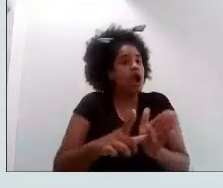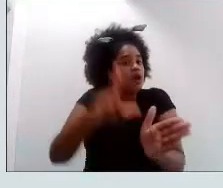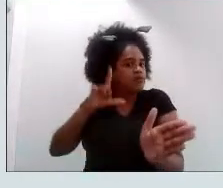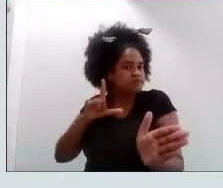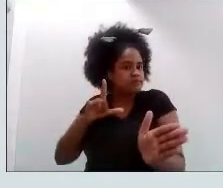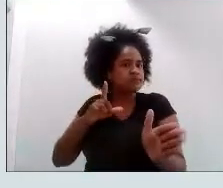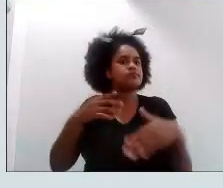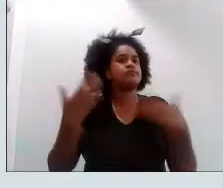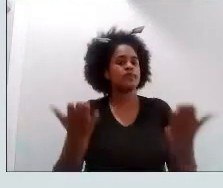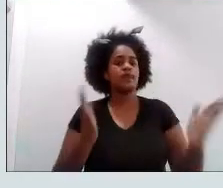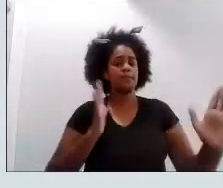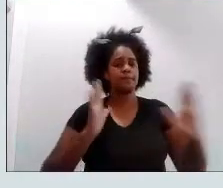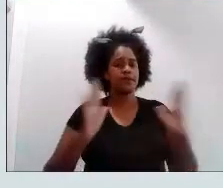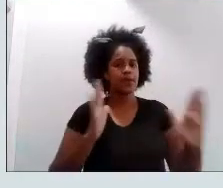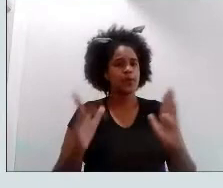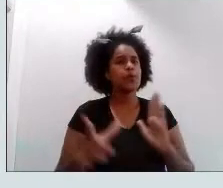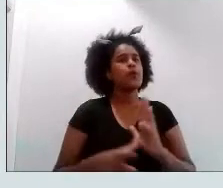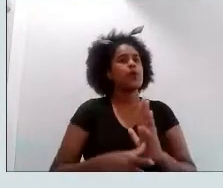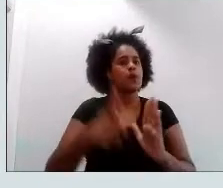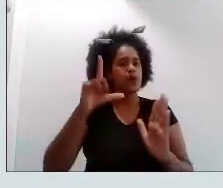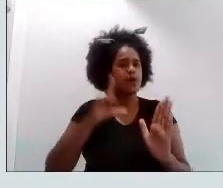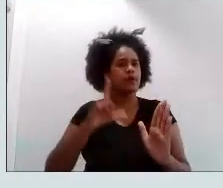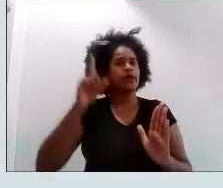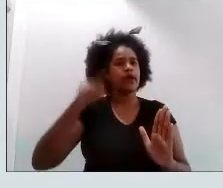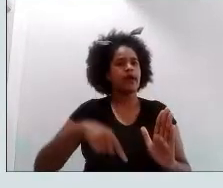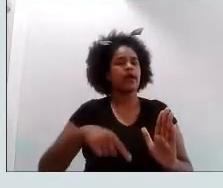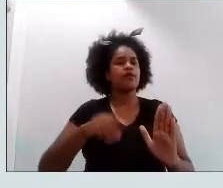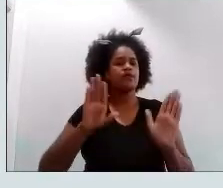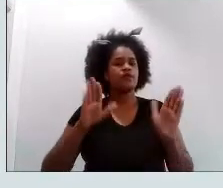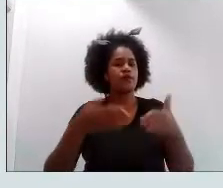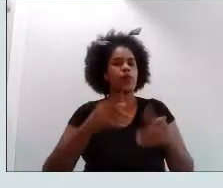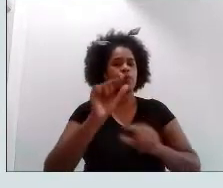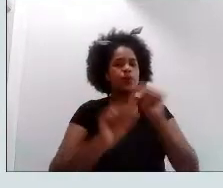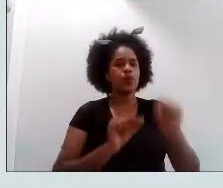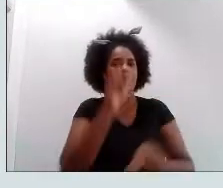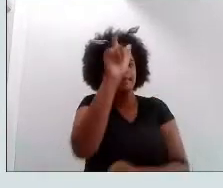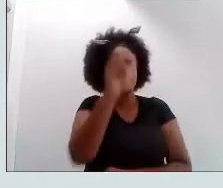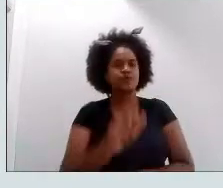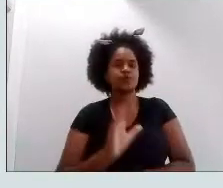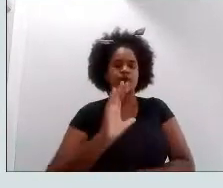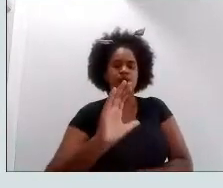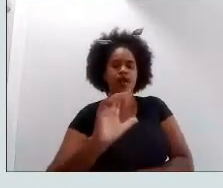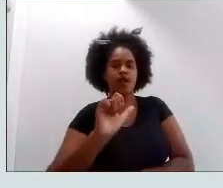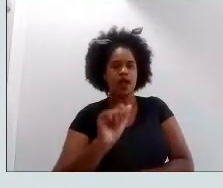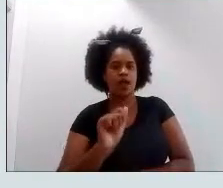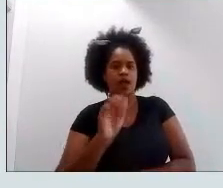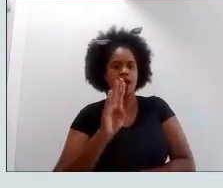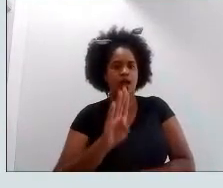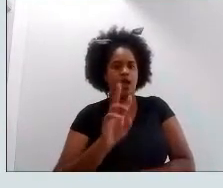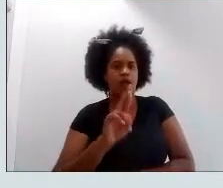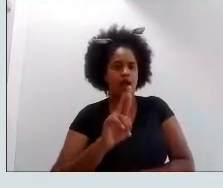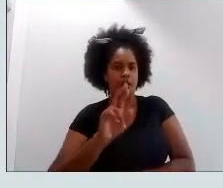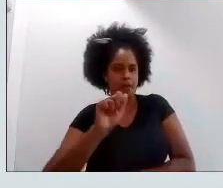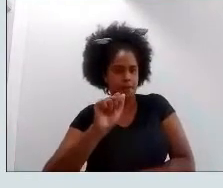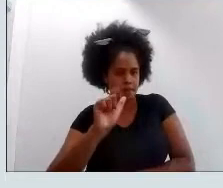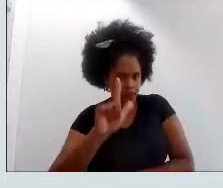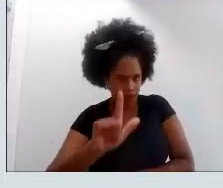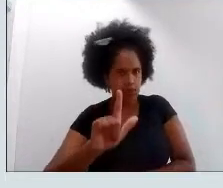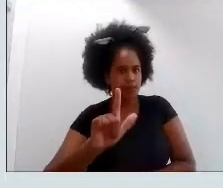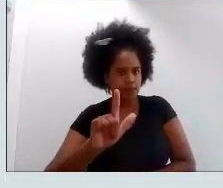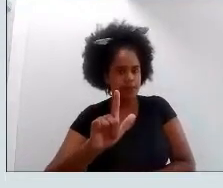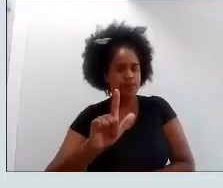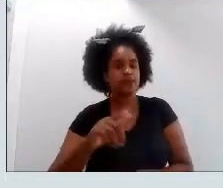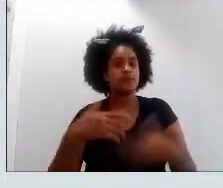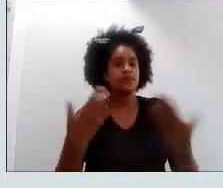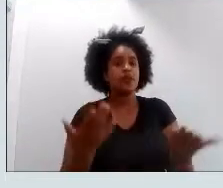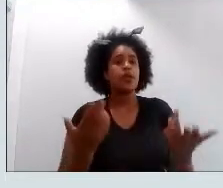tem a ver, claro, com o nome Cabral, assim como o termo pré-colombiano, que tem a ver com Cristóvão